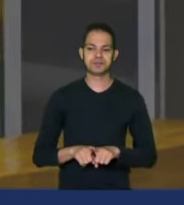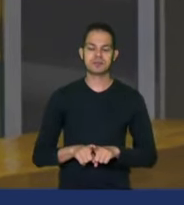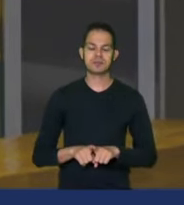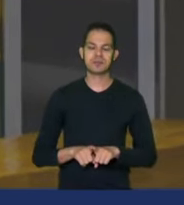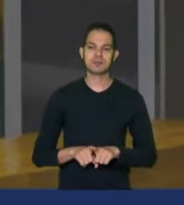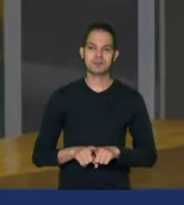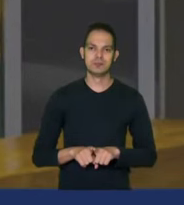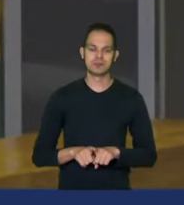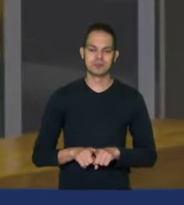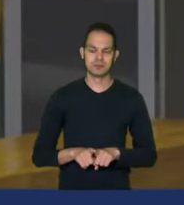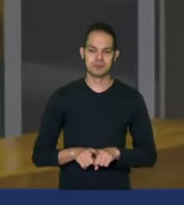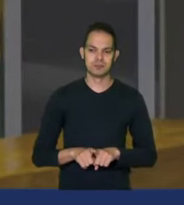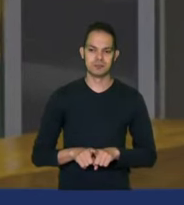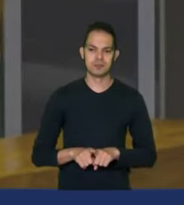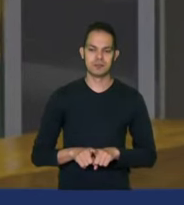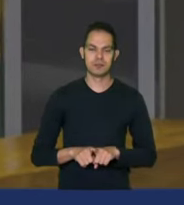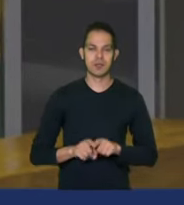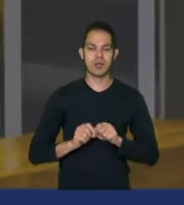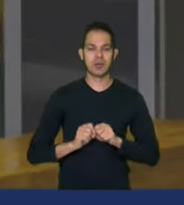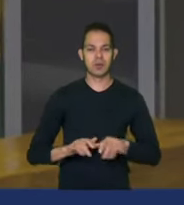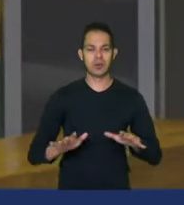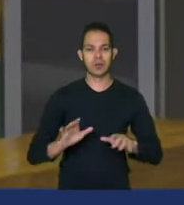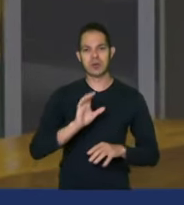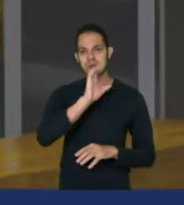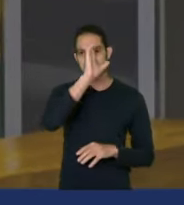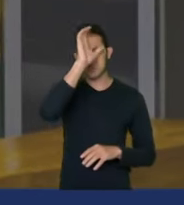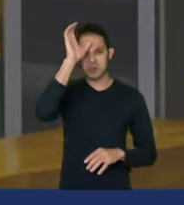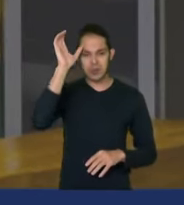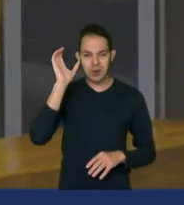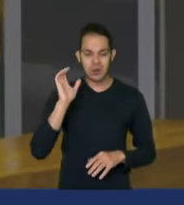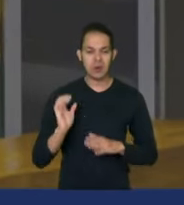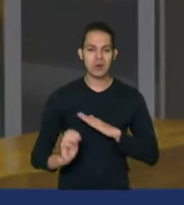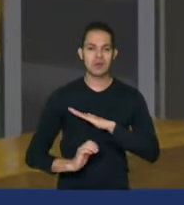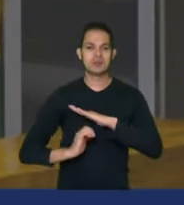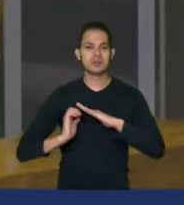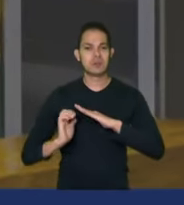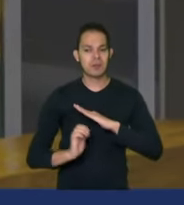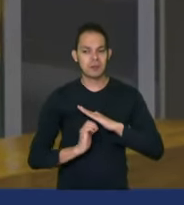isso repercute entre os consumidores, entre as empresas, com efeitos